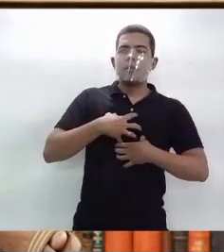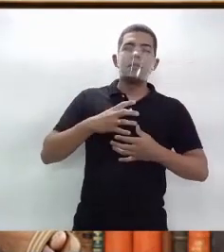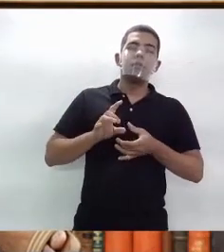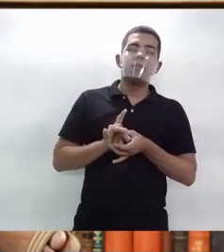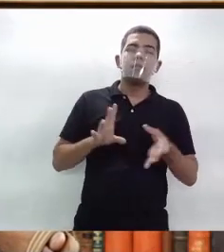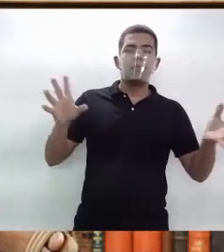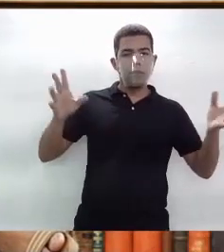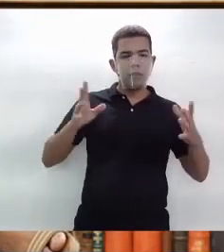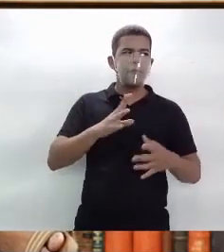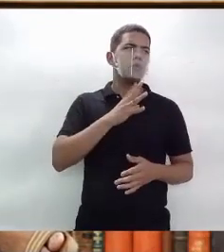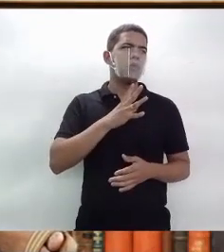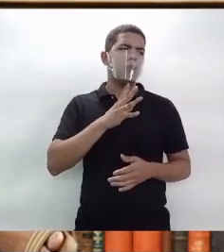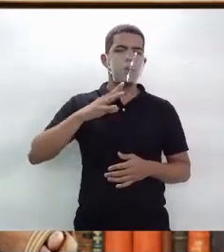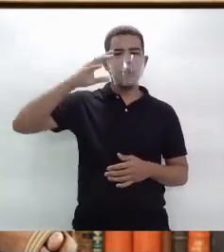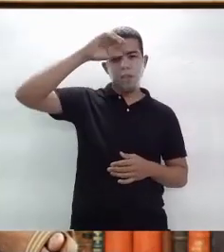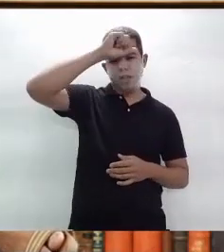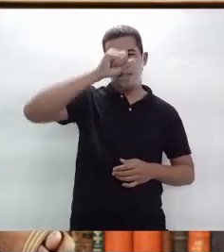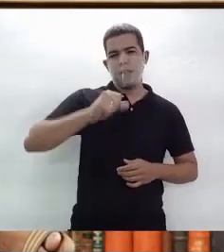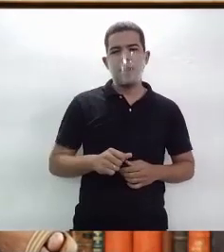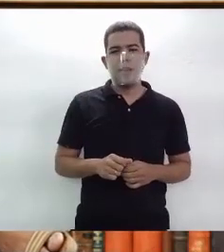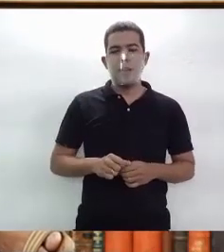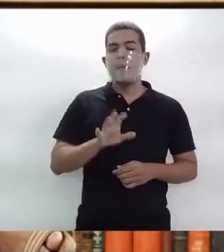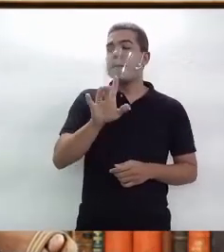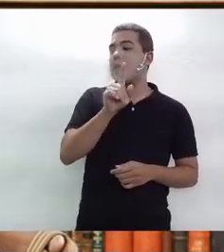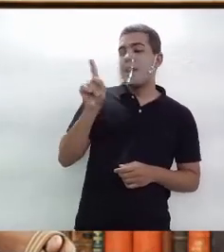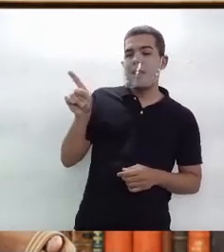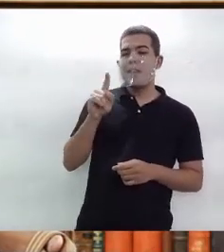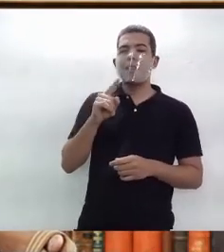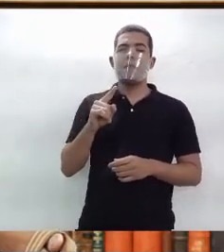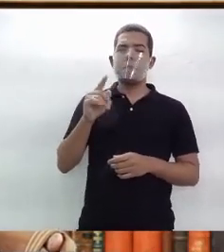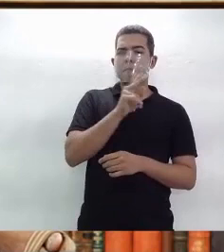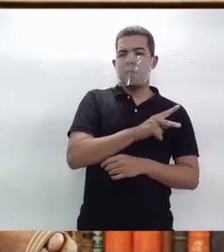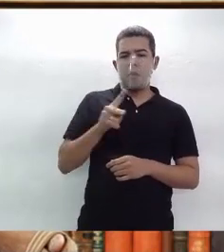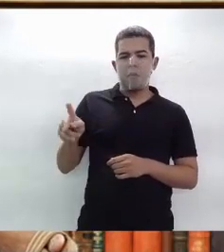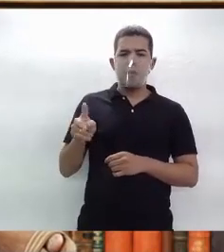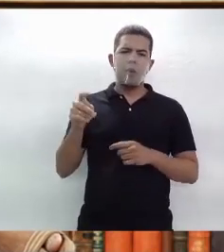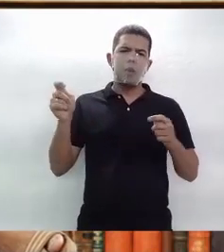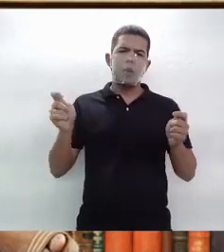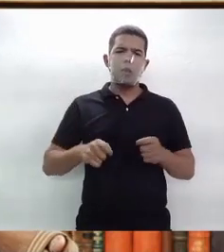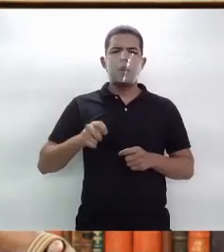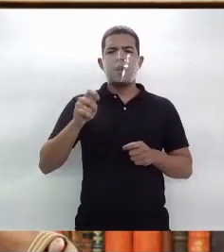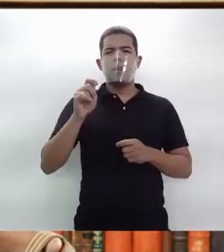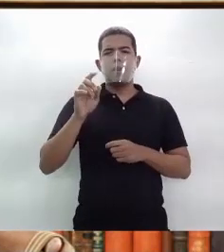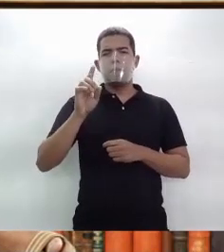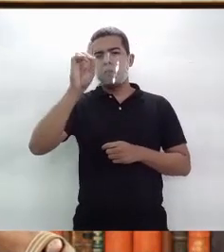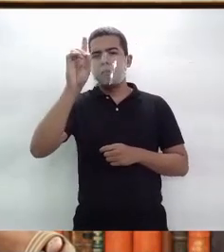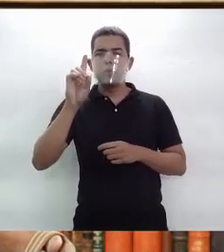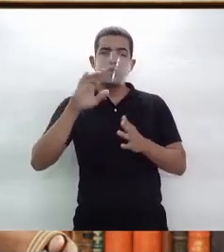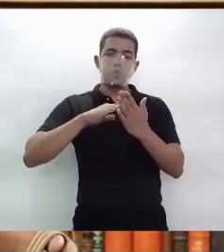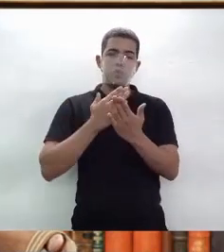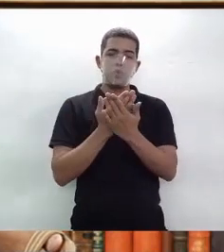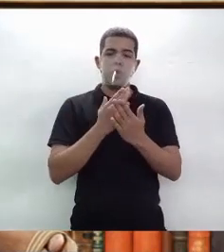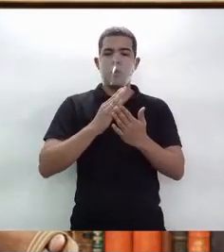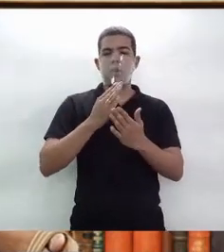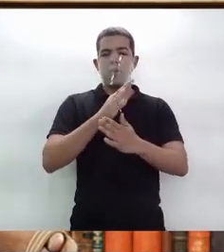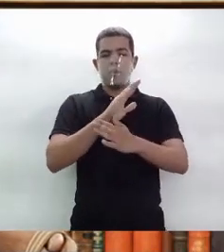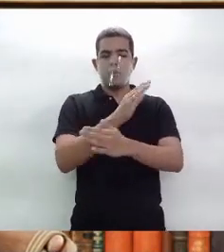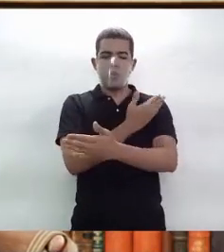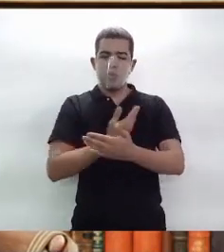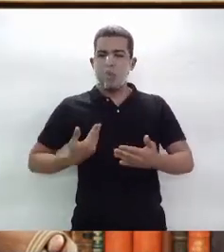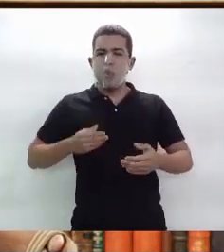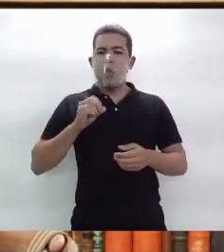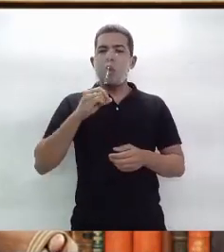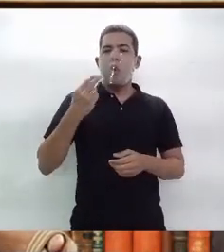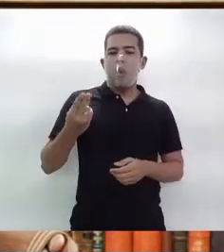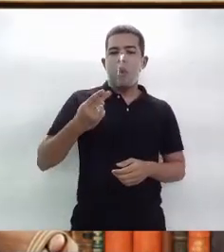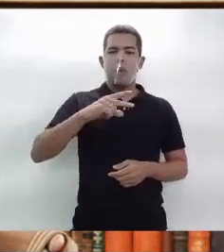conhecer é um grande desafio, tá certo? E que os professores, né, e os próprios diretores de escolas públicas ou